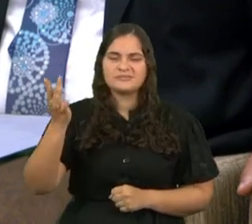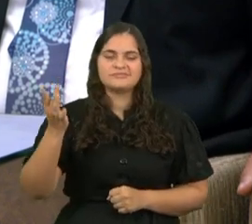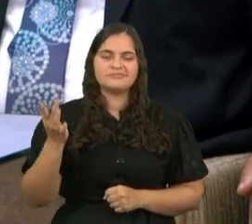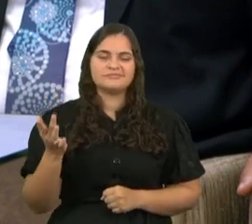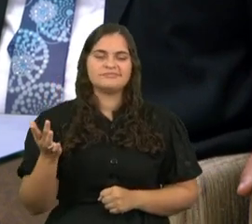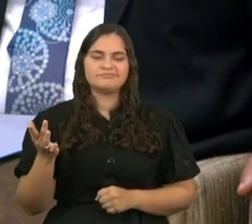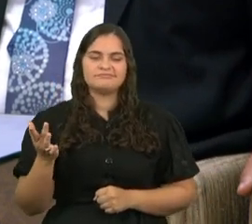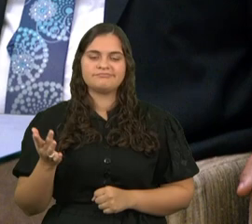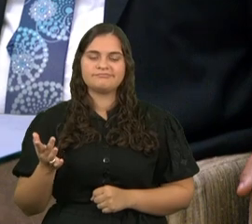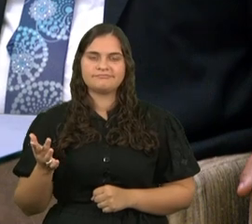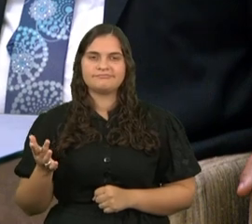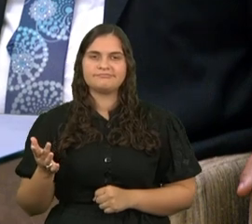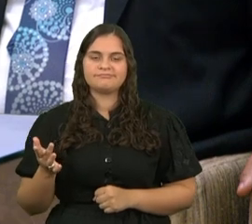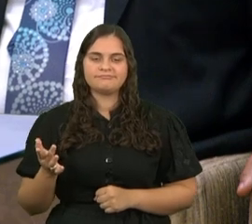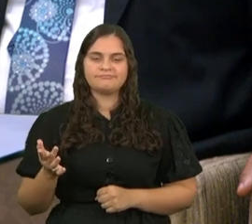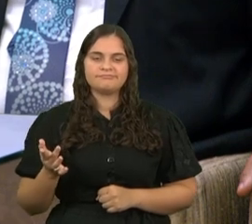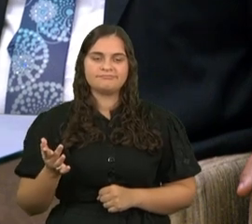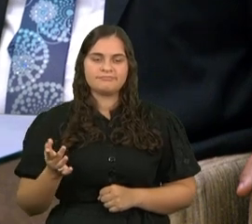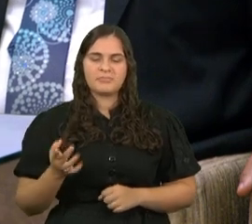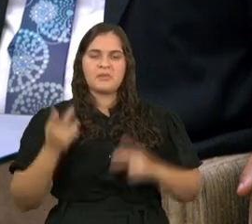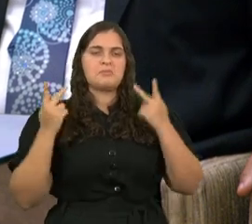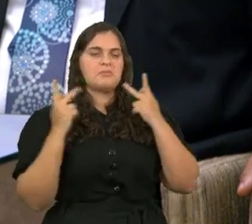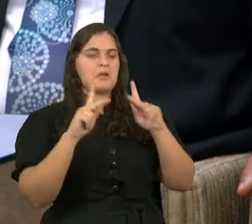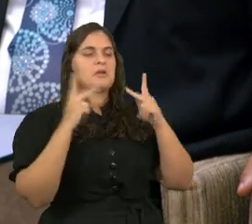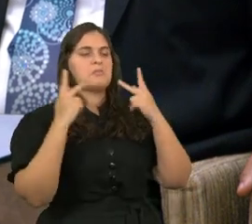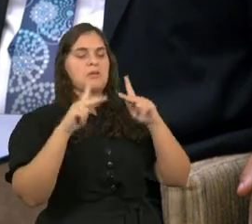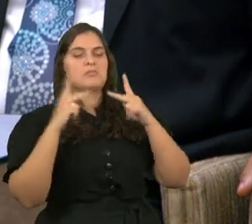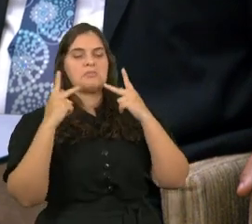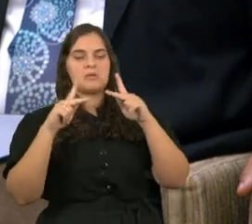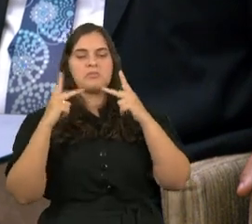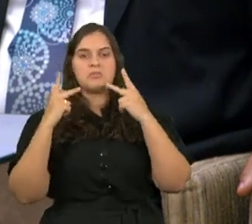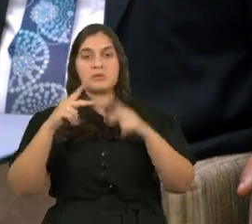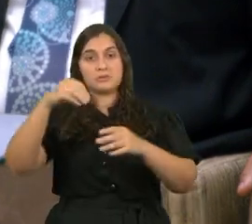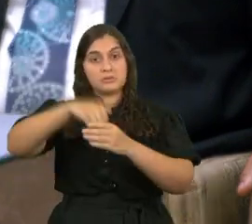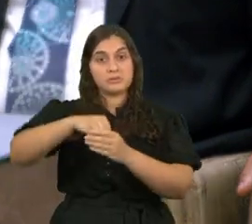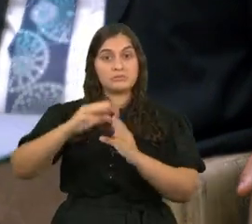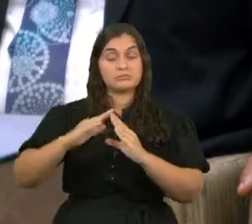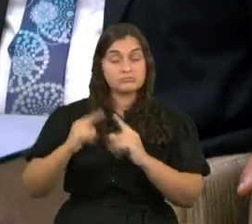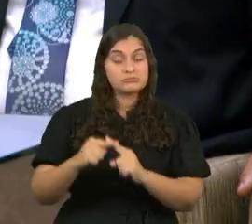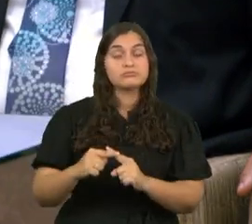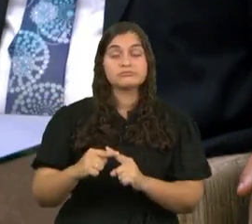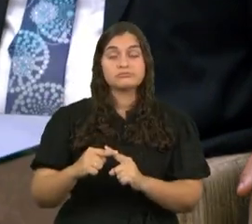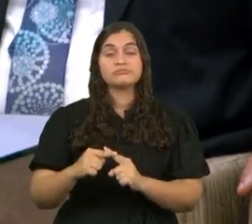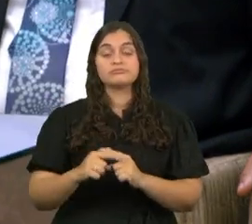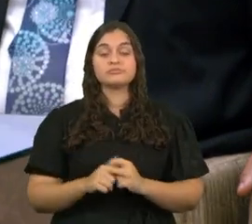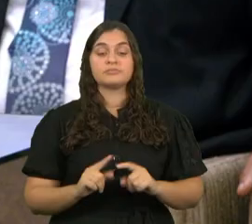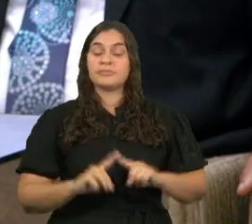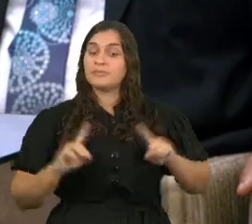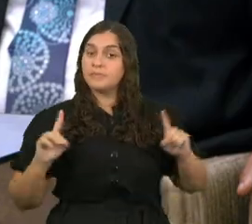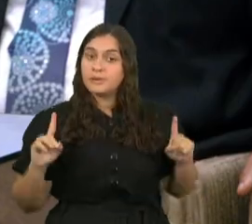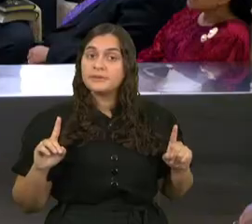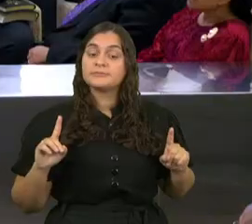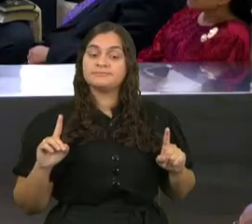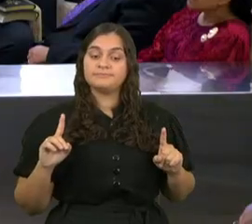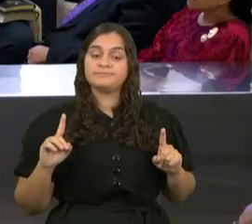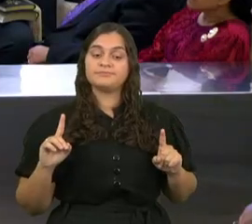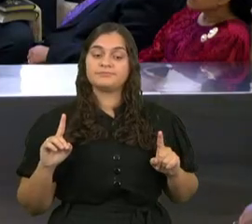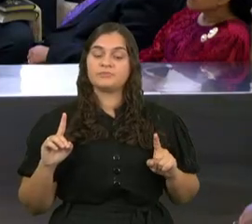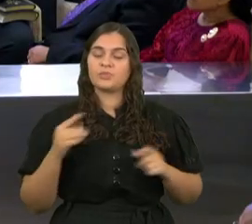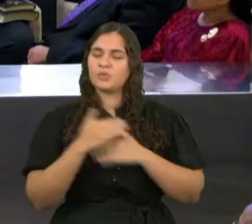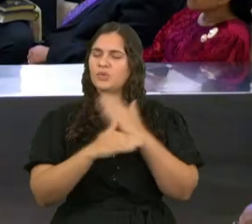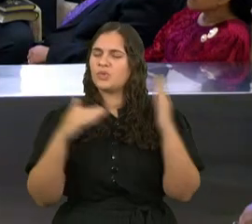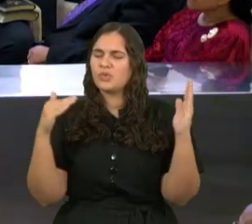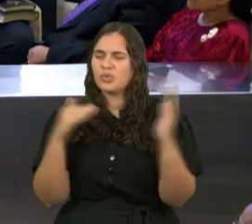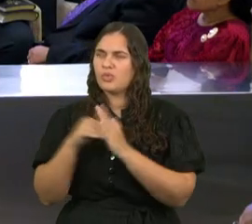ser um homem da palavra na casa do Senhor. Mas nestes anos de